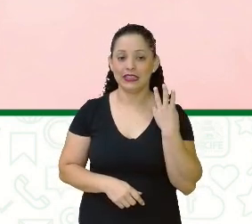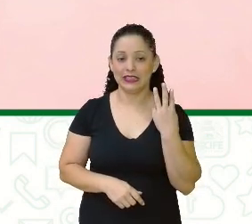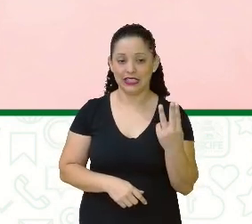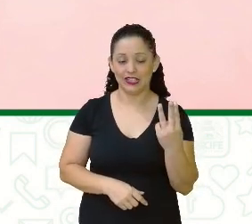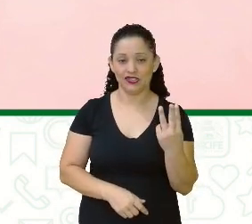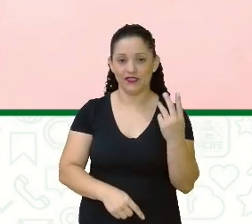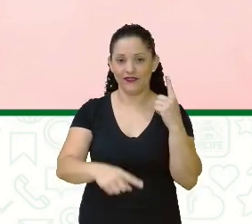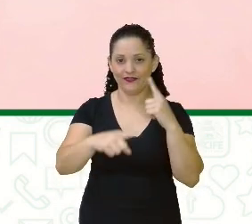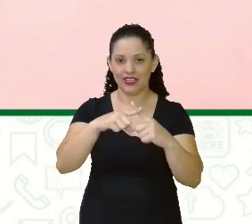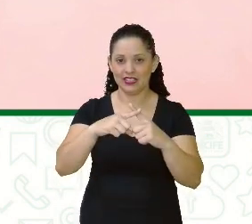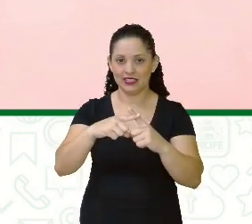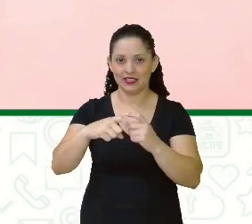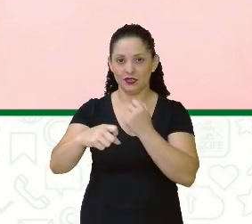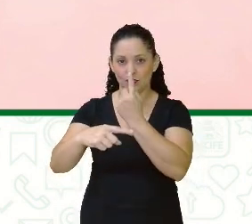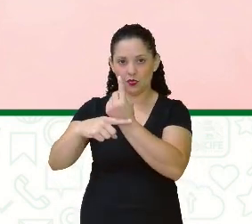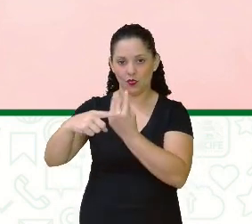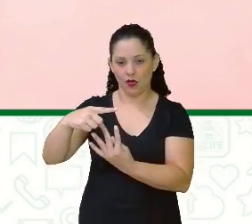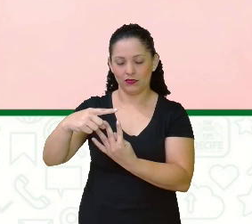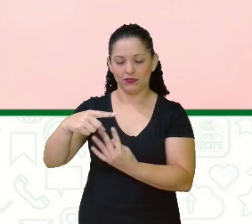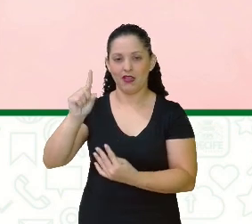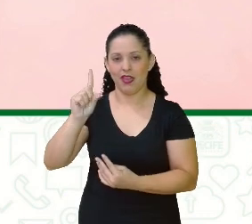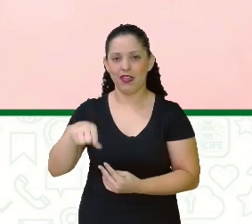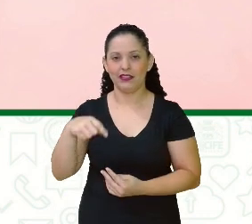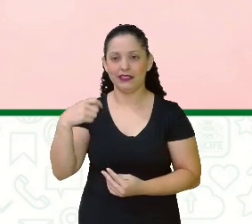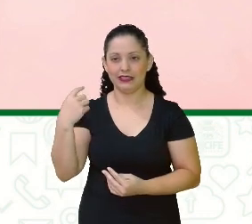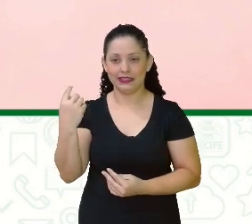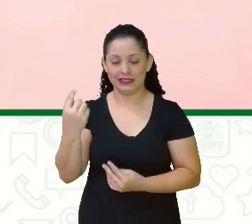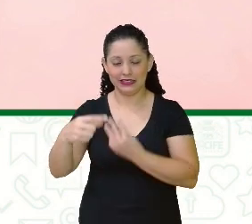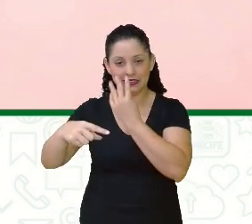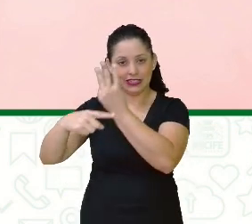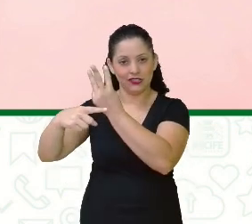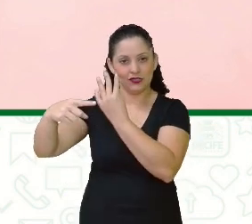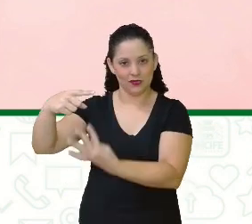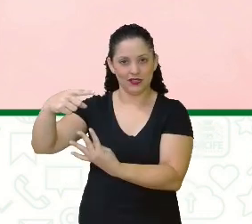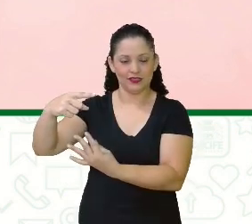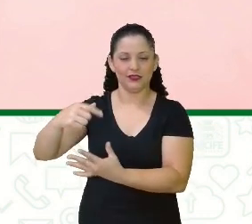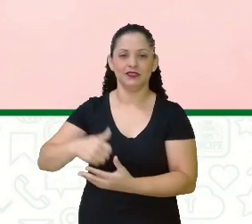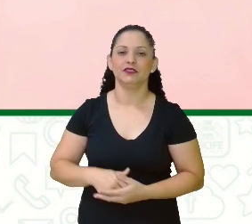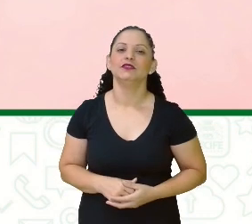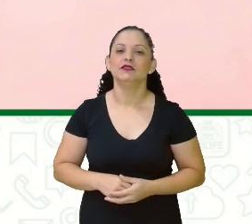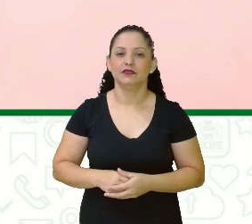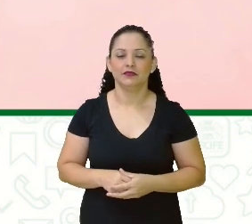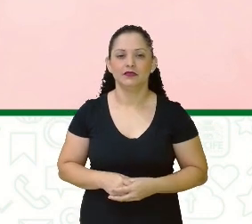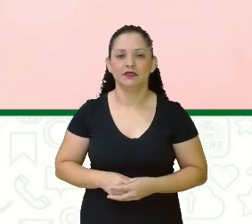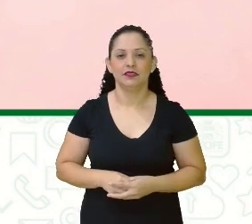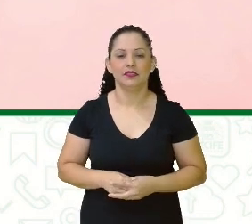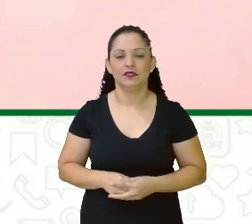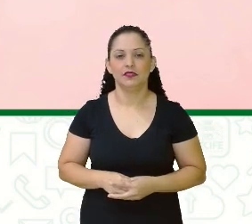1/4 é igual a 3/4. Perceberam? Então,